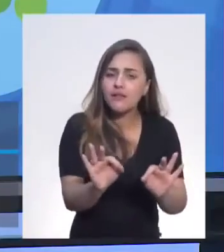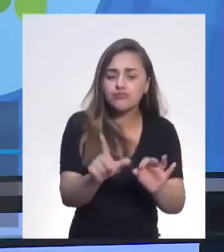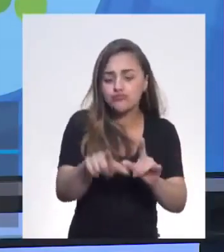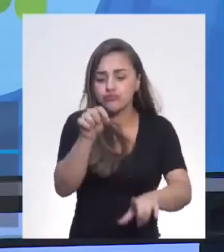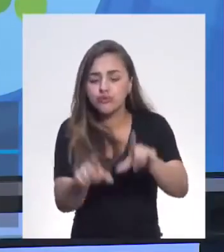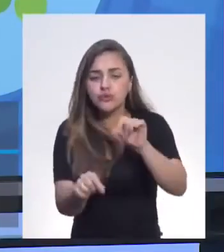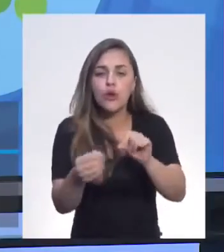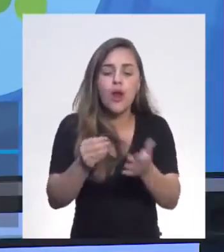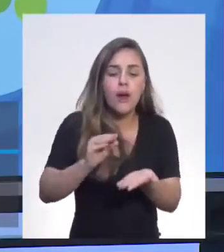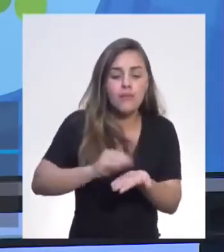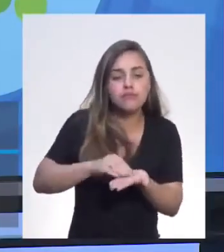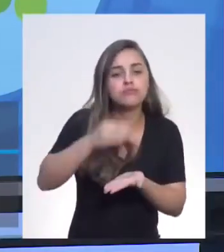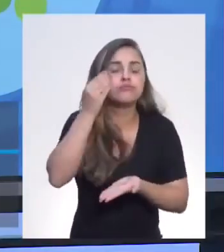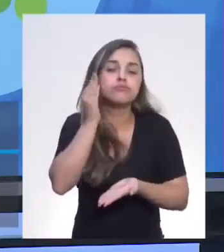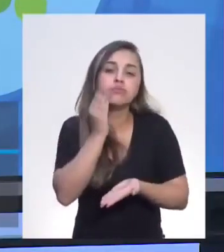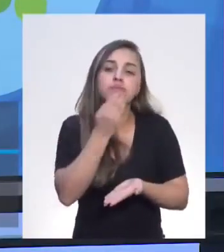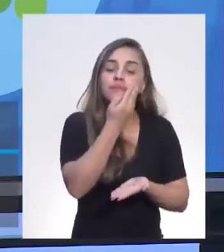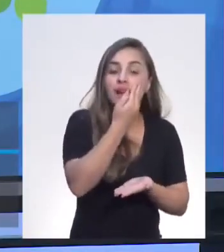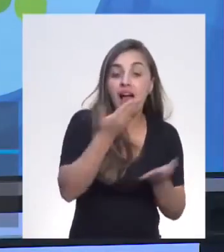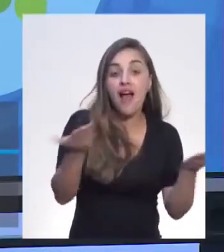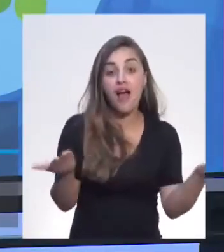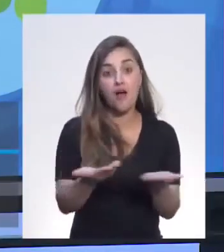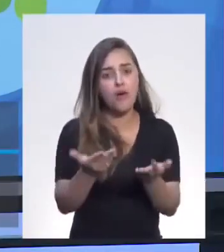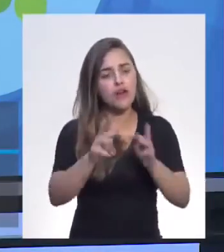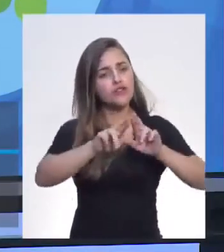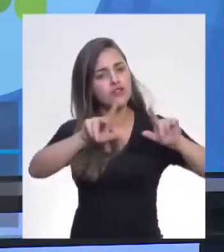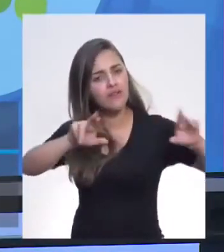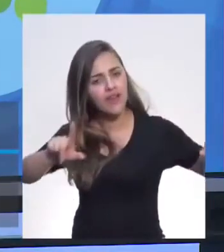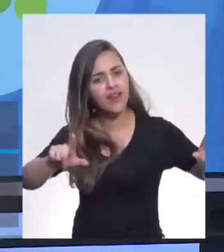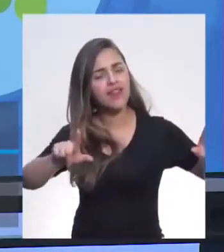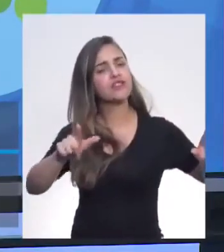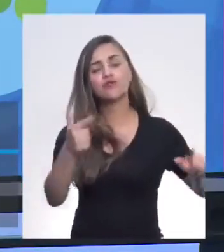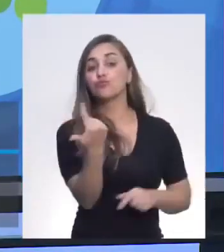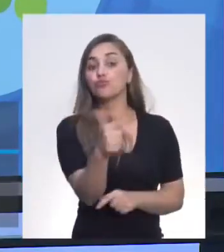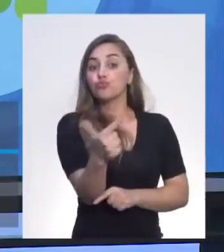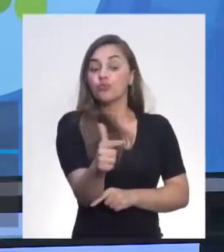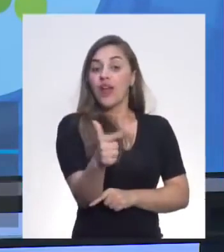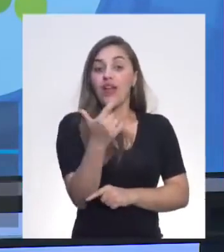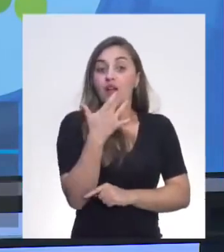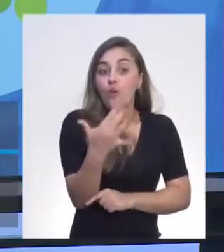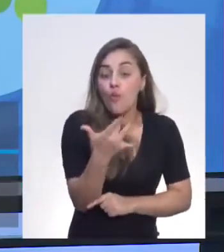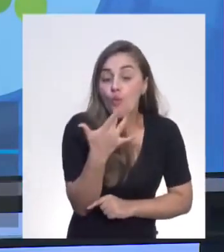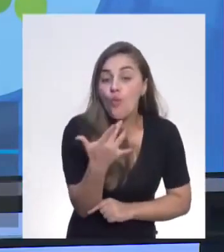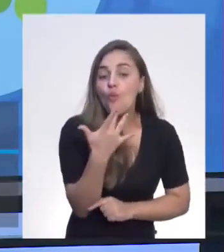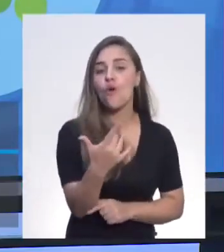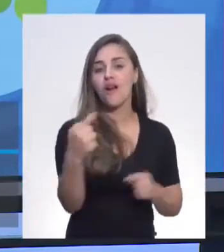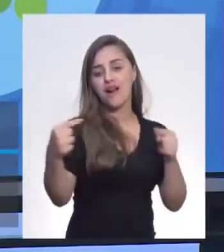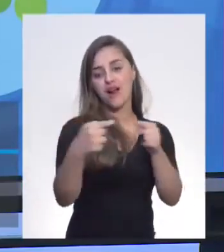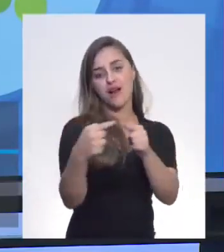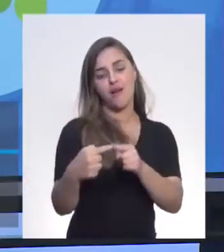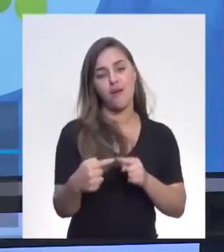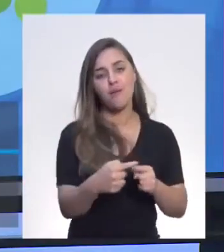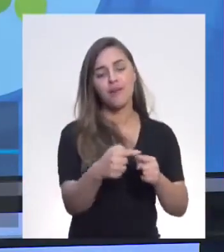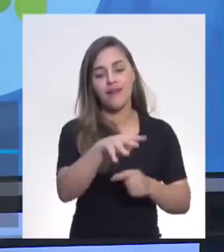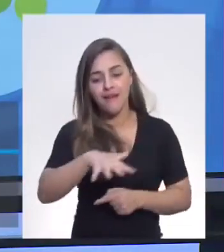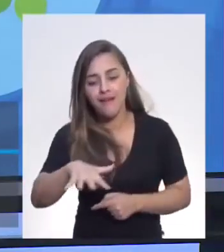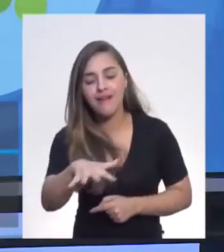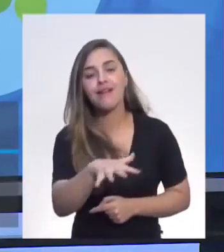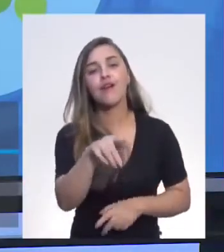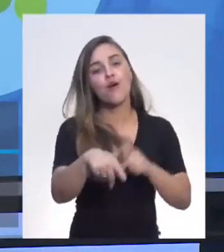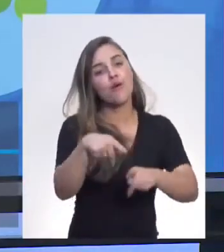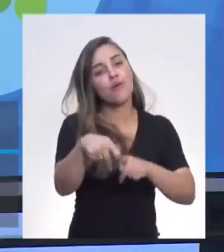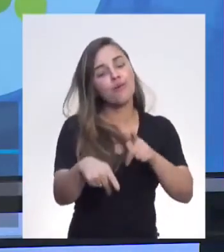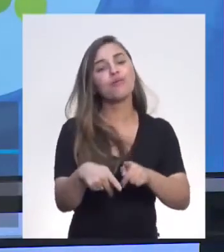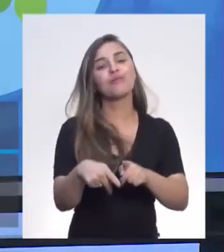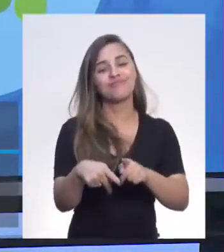marcas de maquiagem que você tem a coloração para branco e não existe, né, cartela de cores para pessoas negras. Né? Isso em